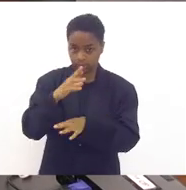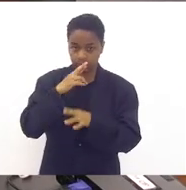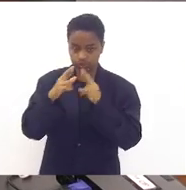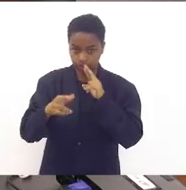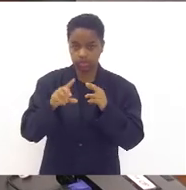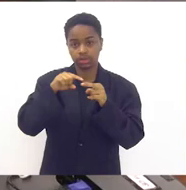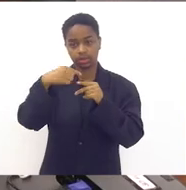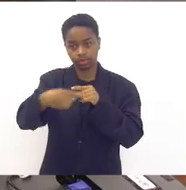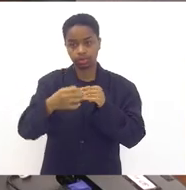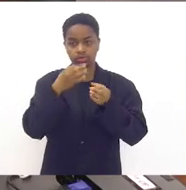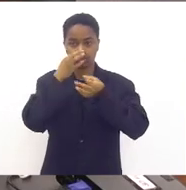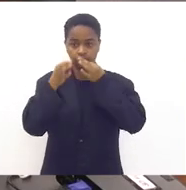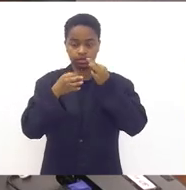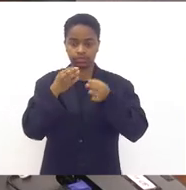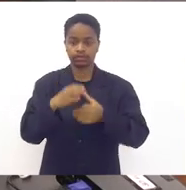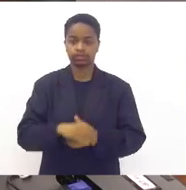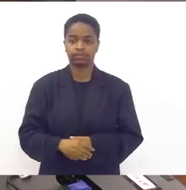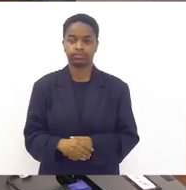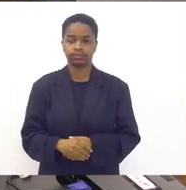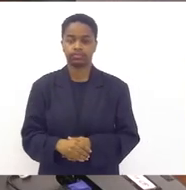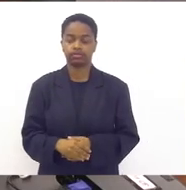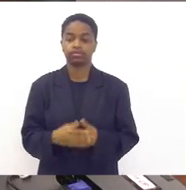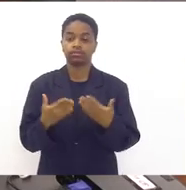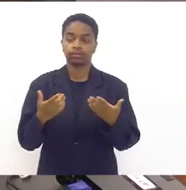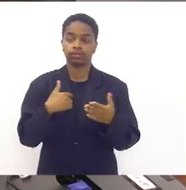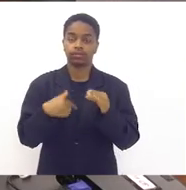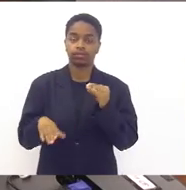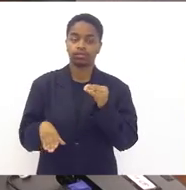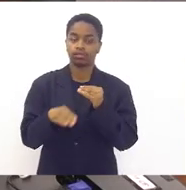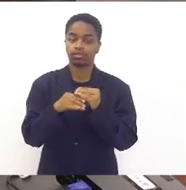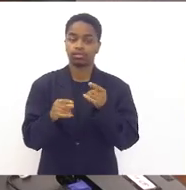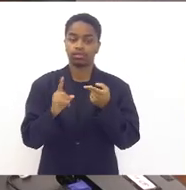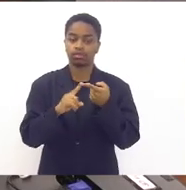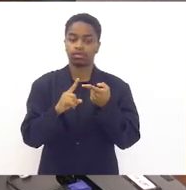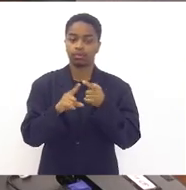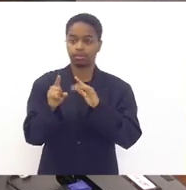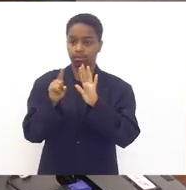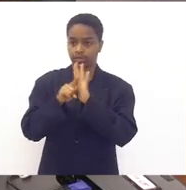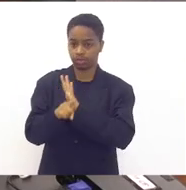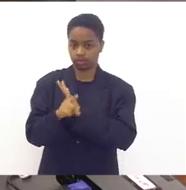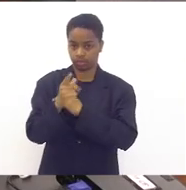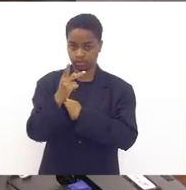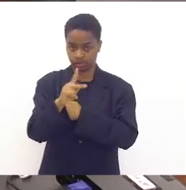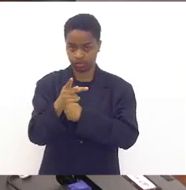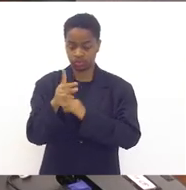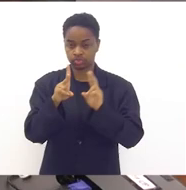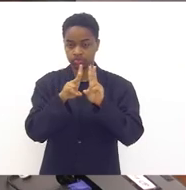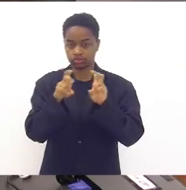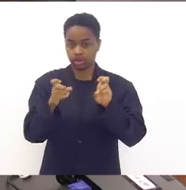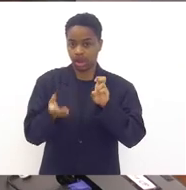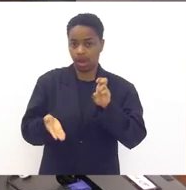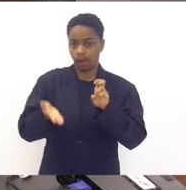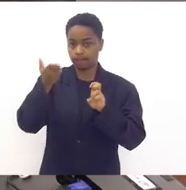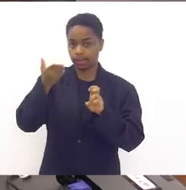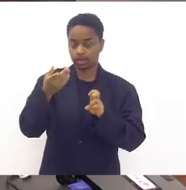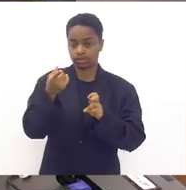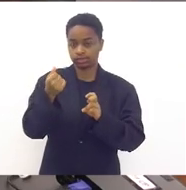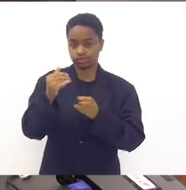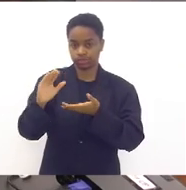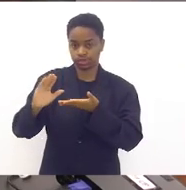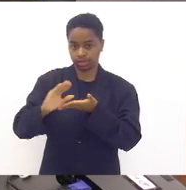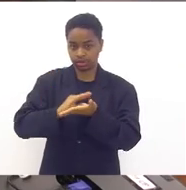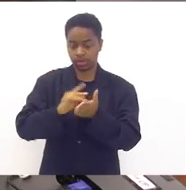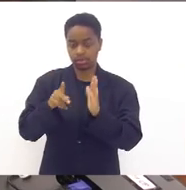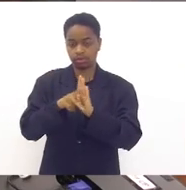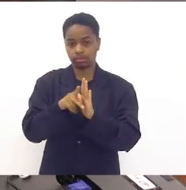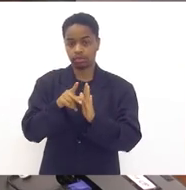final. Senhor presidente, complementando a primeira pergunta de Vossa Excelência sobre o aumento de receita de imposto de renda retido